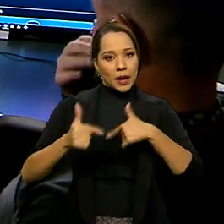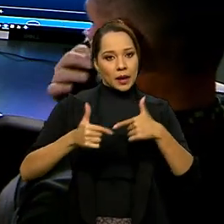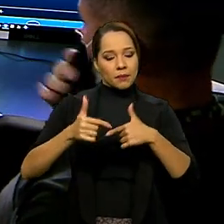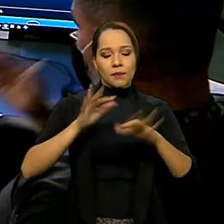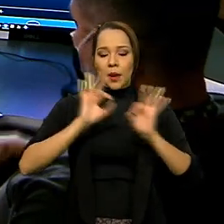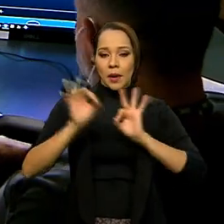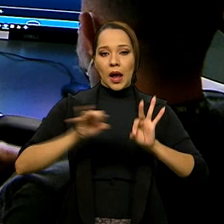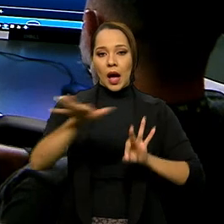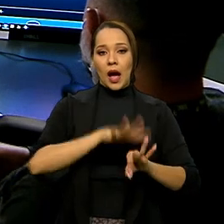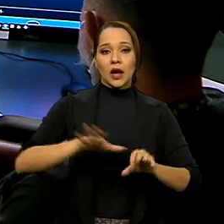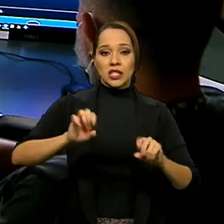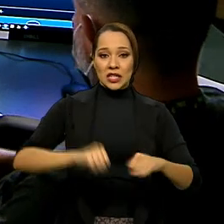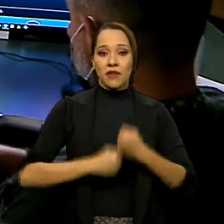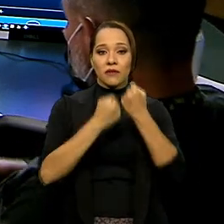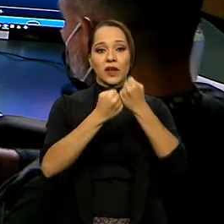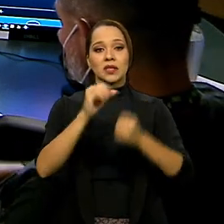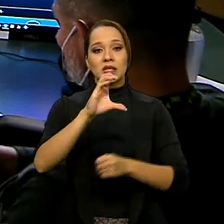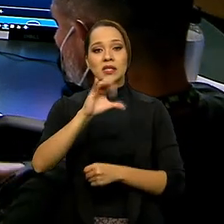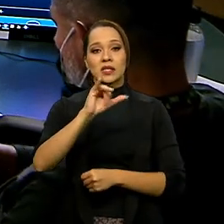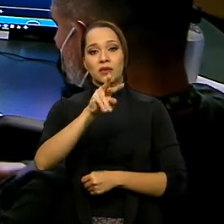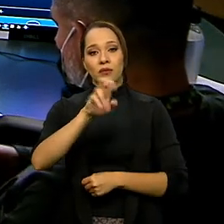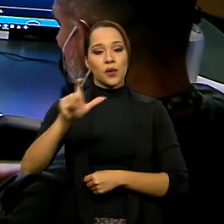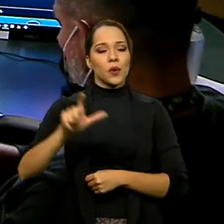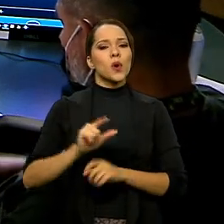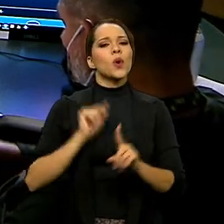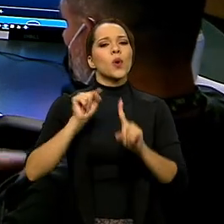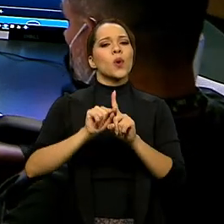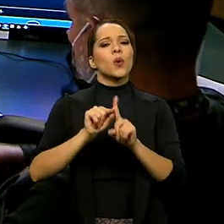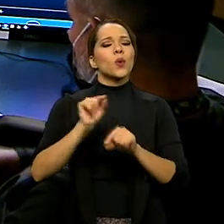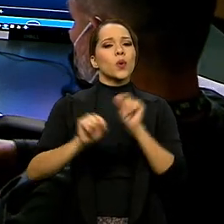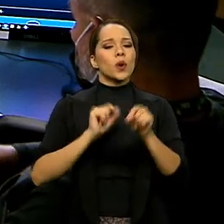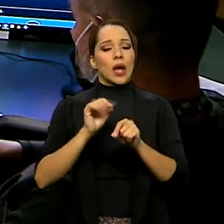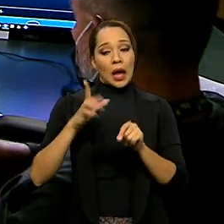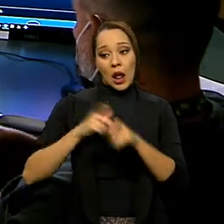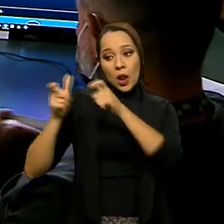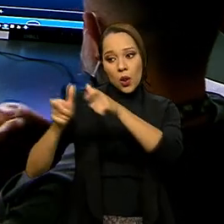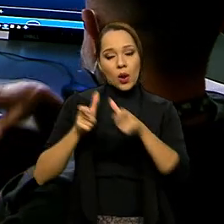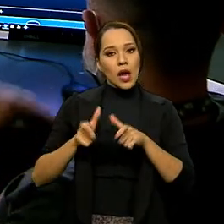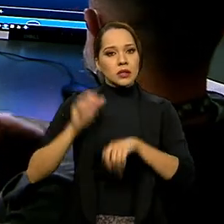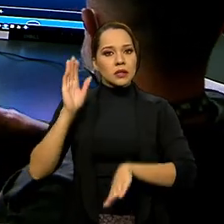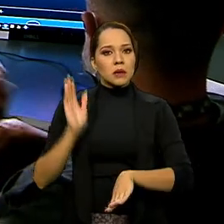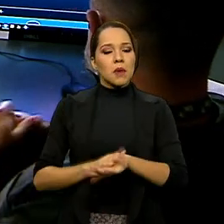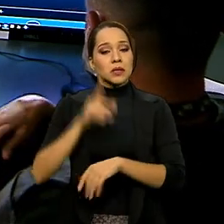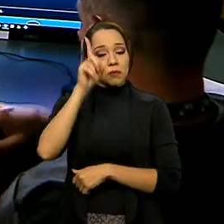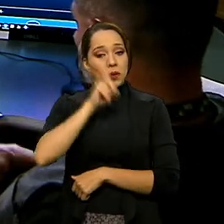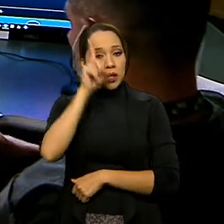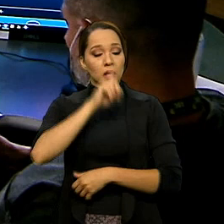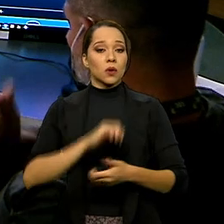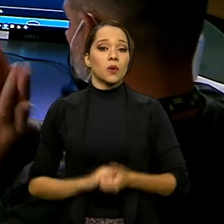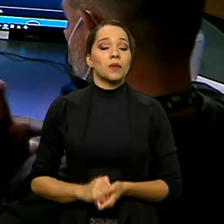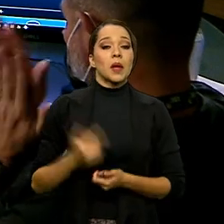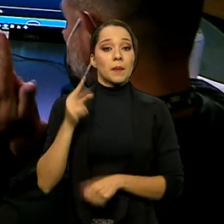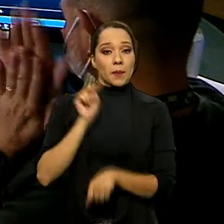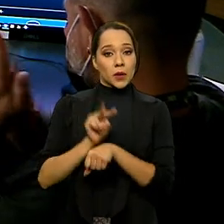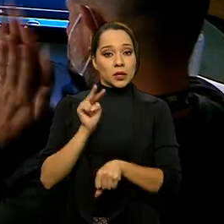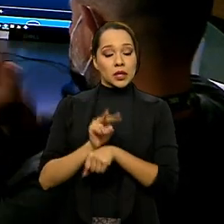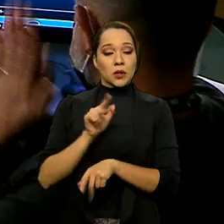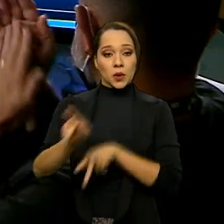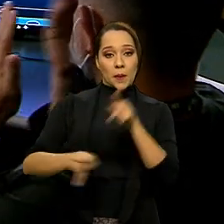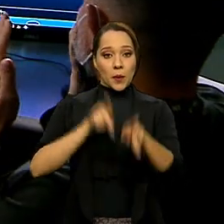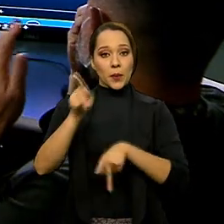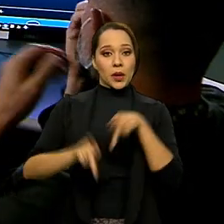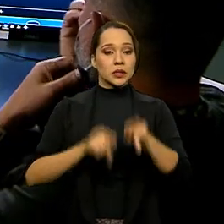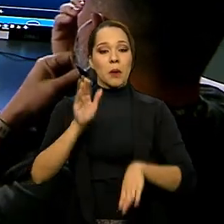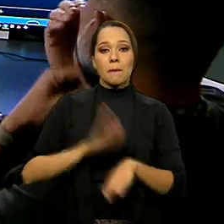civis de estados e municípios. O objetivo é mobilizar localidades com maior risco para a proteção de